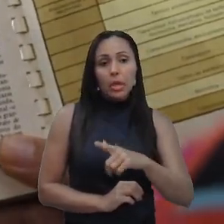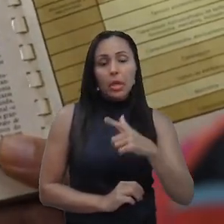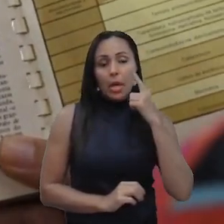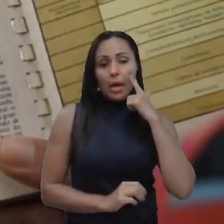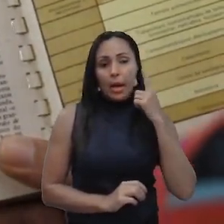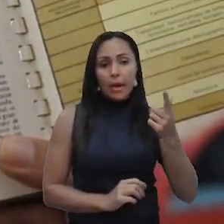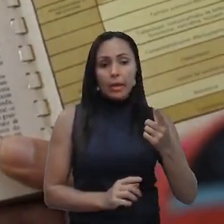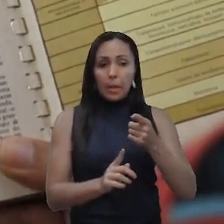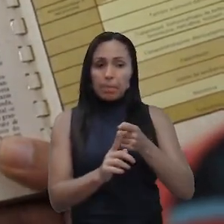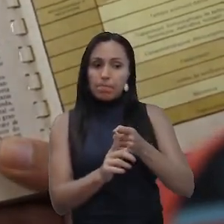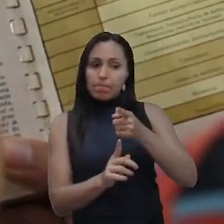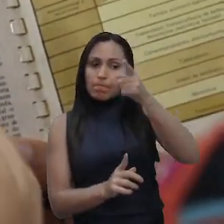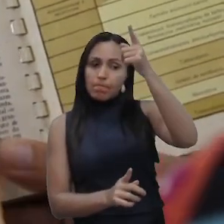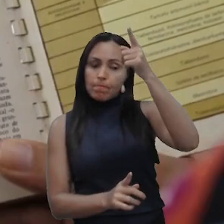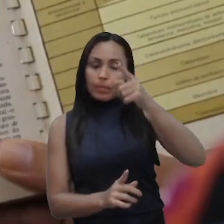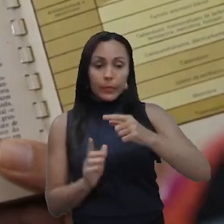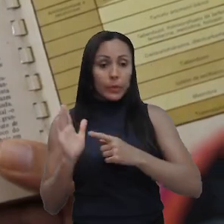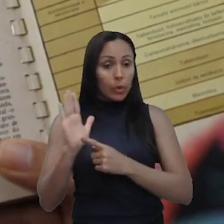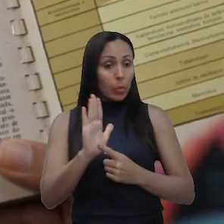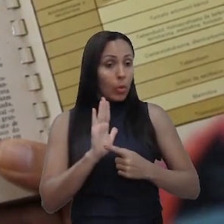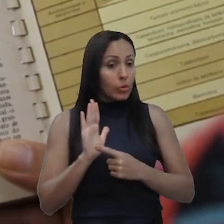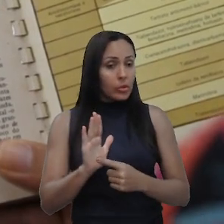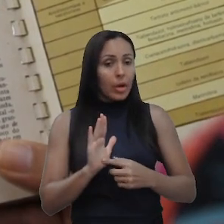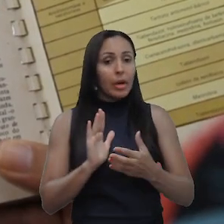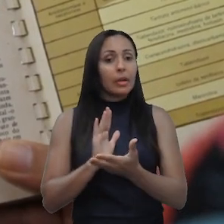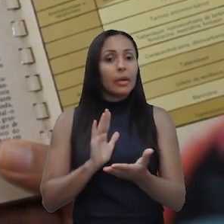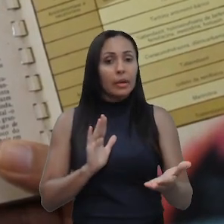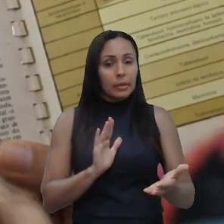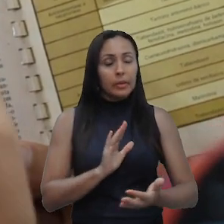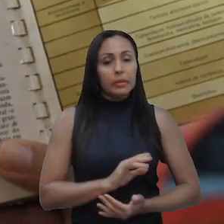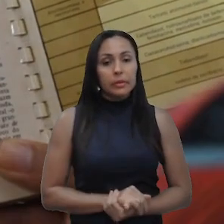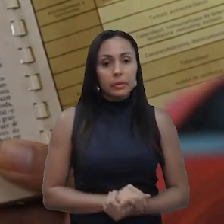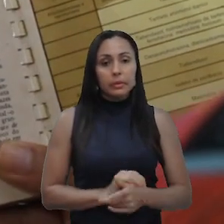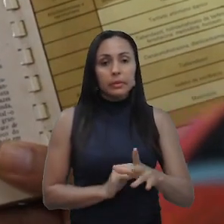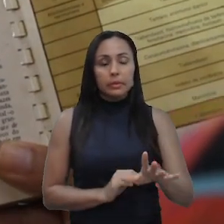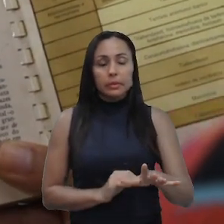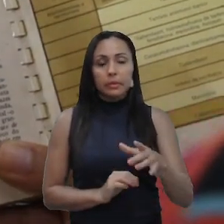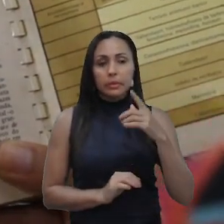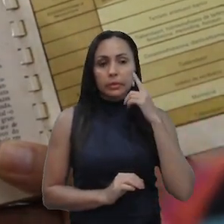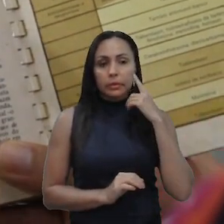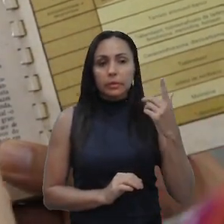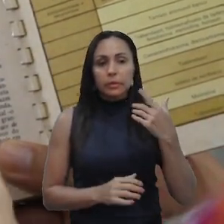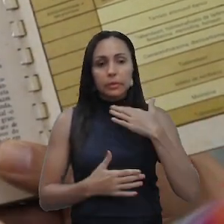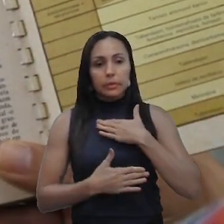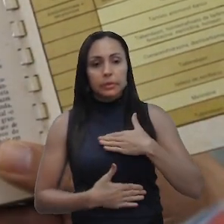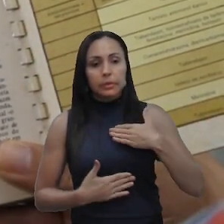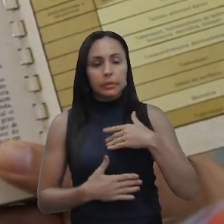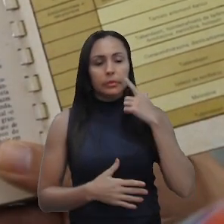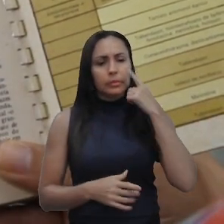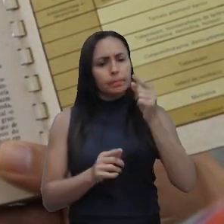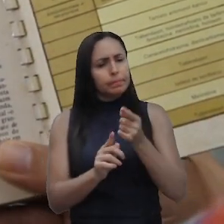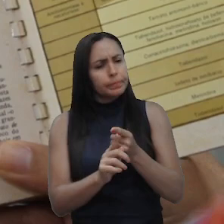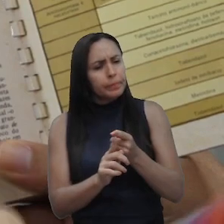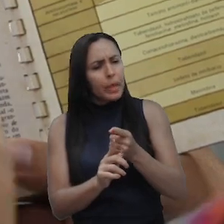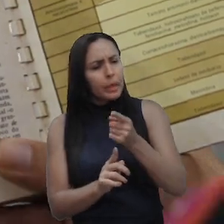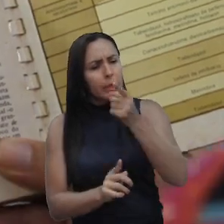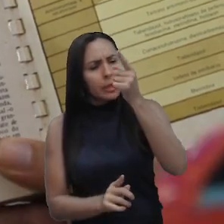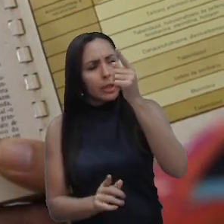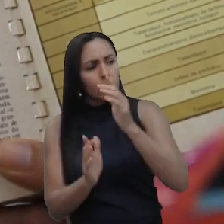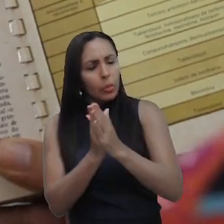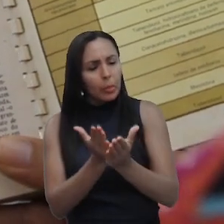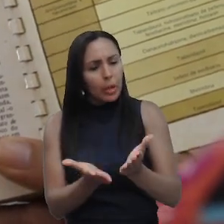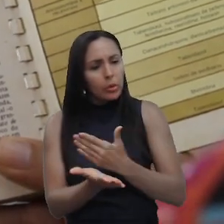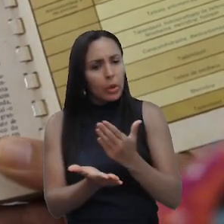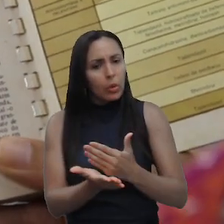sendo mostrada aqui, porque às vezes no grid de 2 colunas, eu vou mostrar um exemplo daqui a pouco, que gosta de colocar a linha bem no meio, dividindo as colunas.